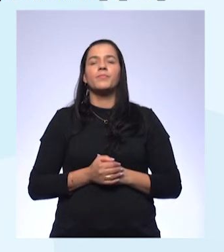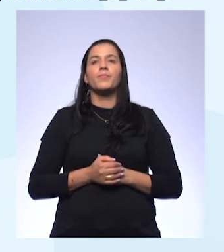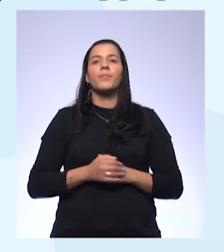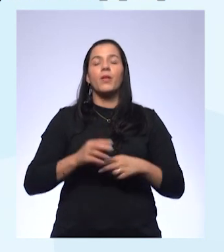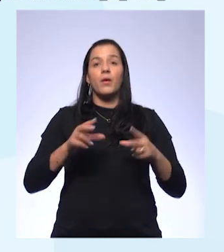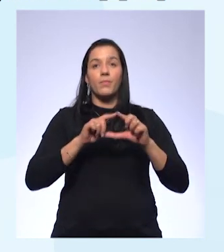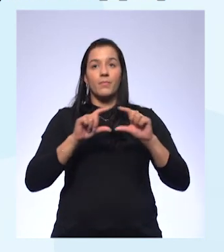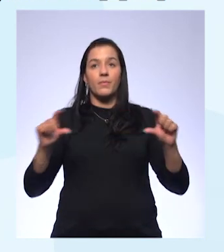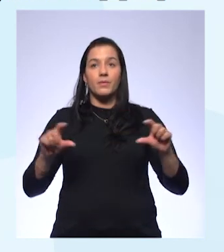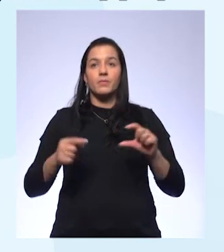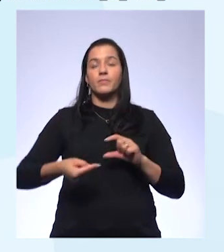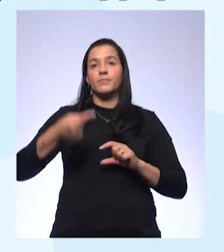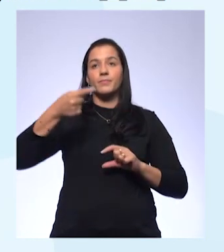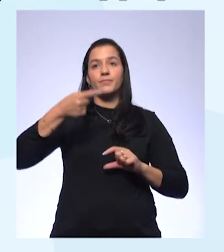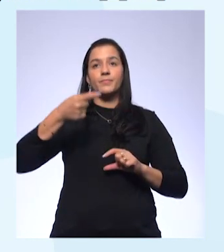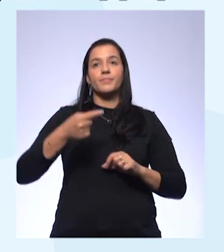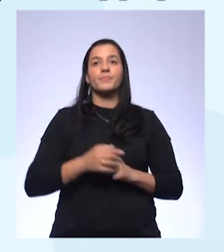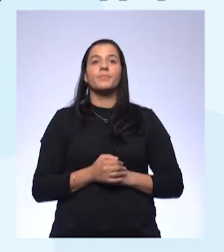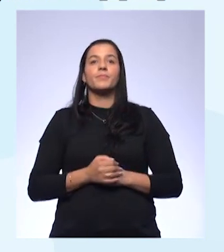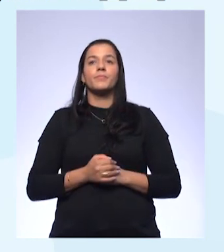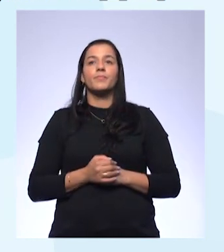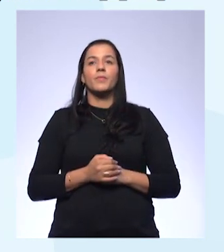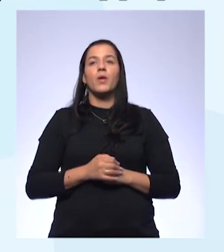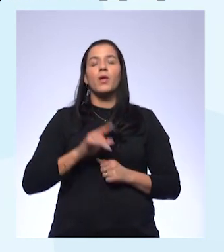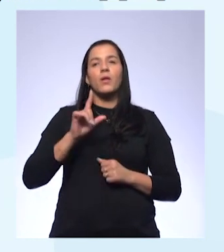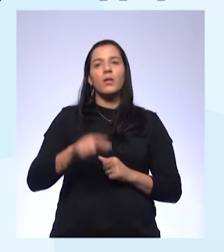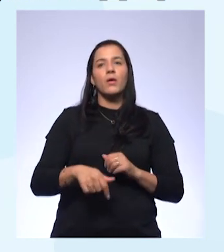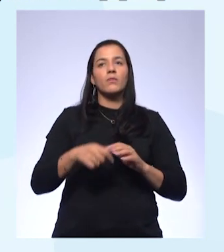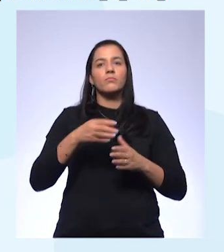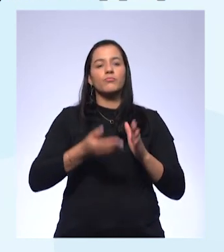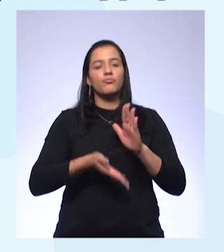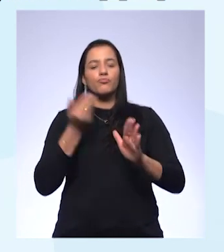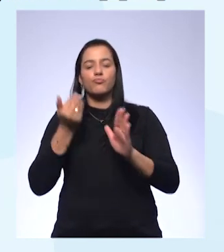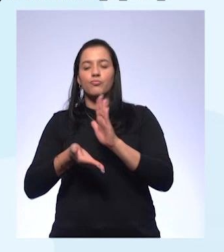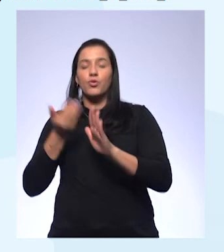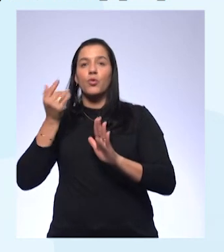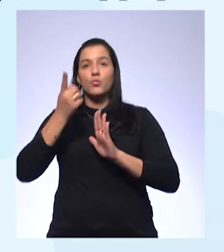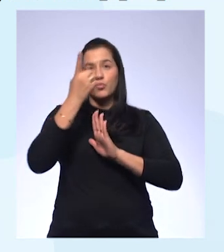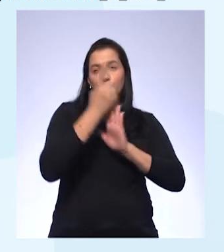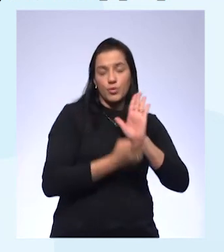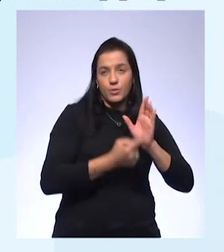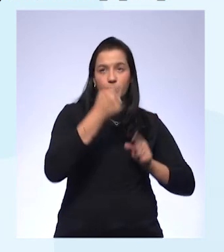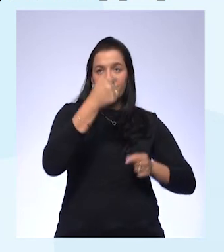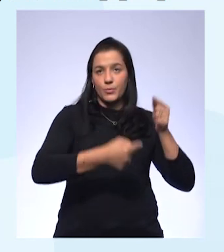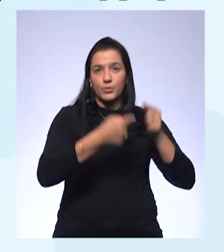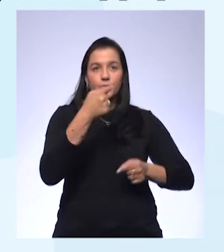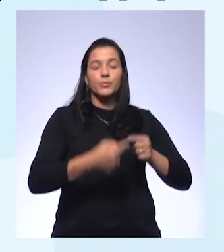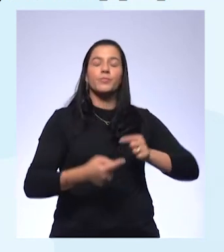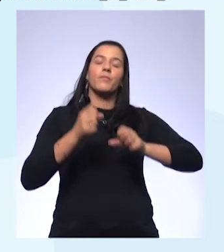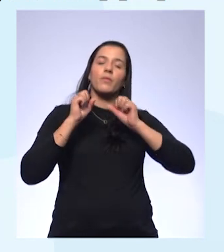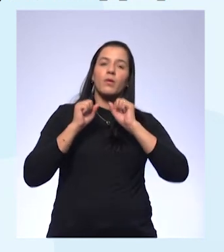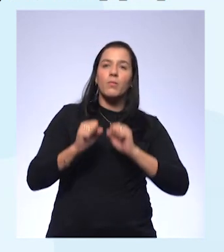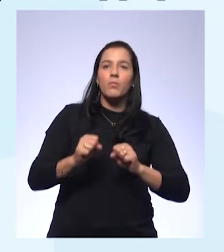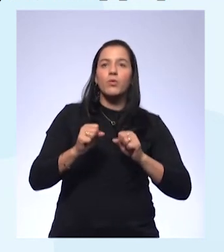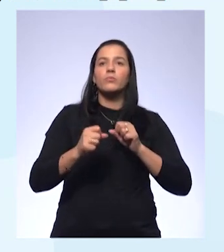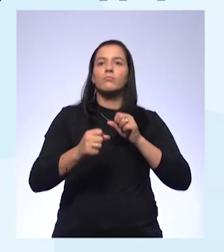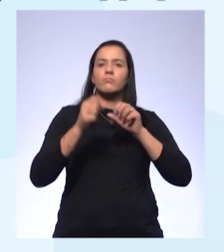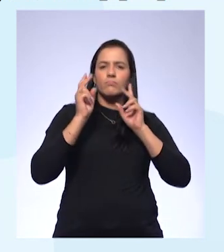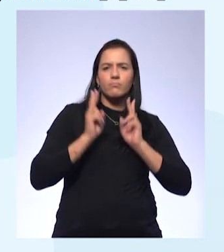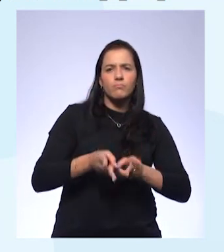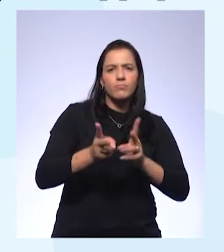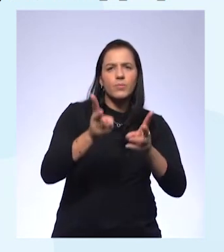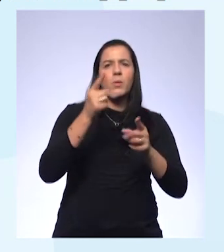Parágrafo 1º. O ato que decretar a suspensão dos direitos políticos poderá fixar restrições